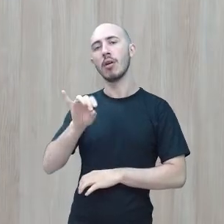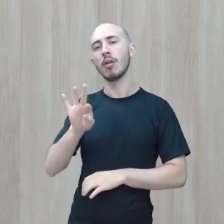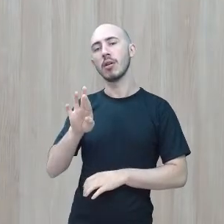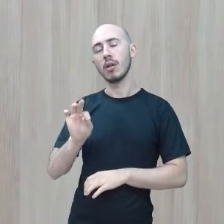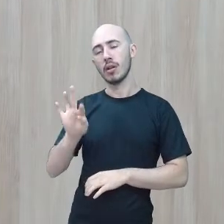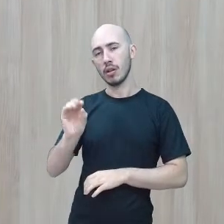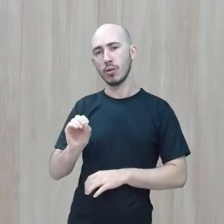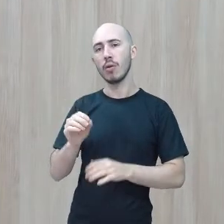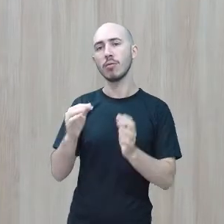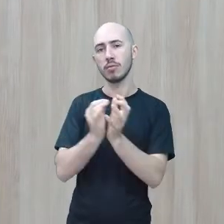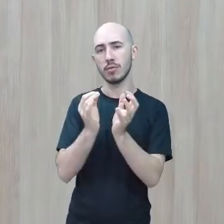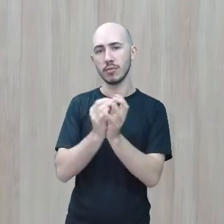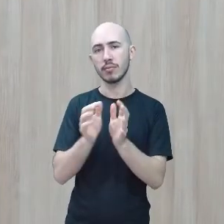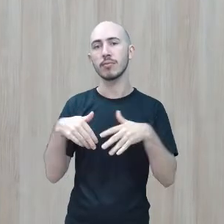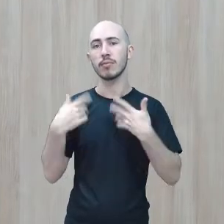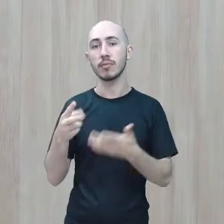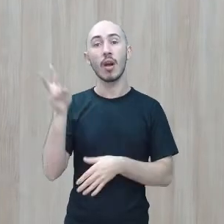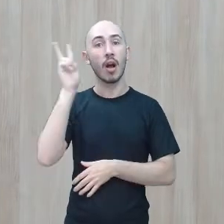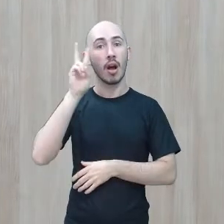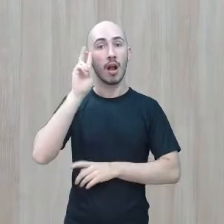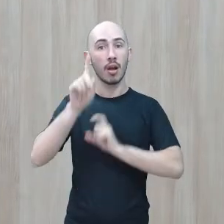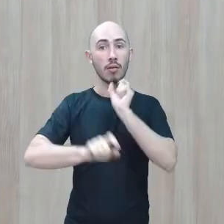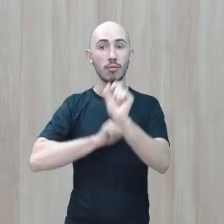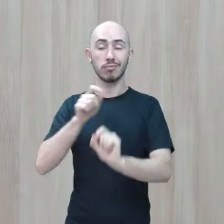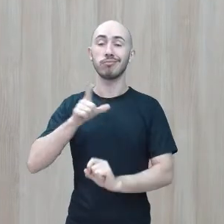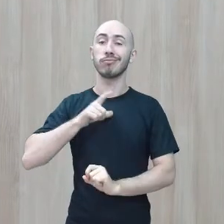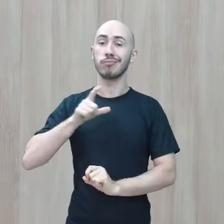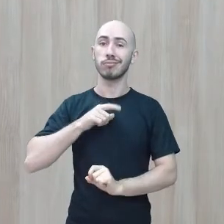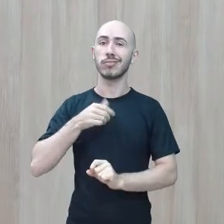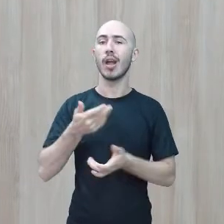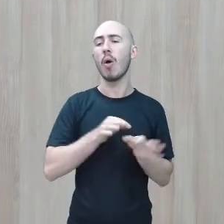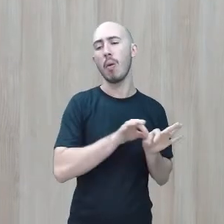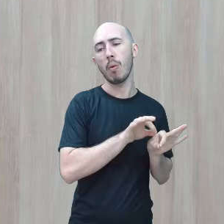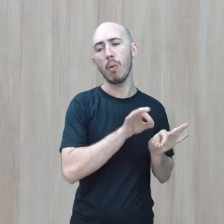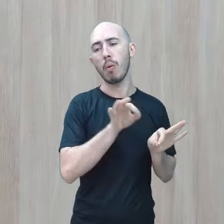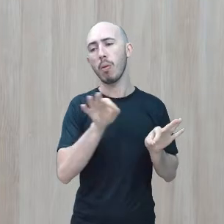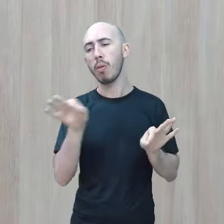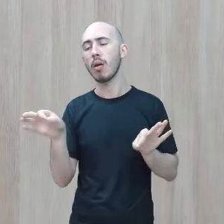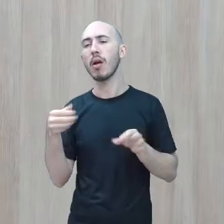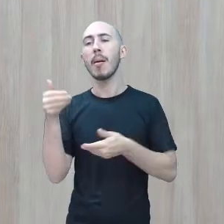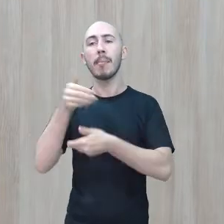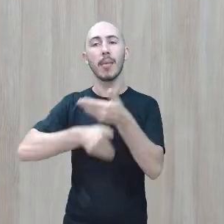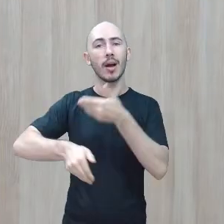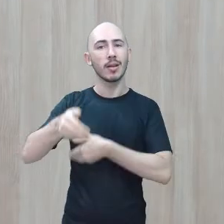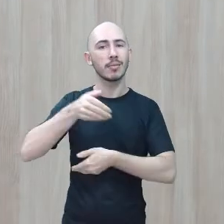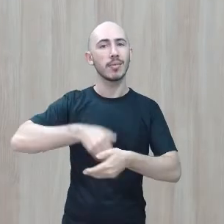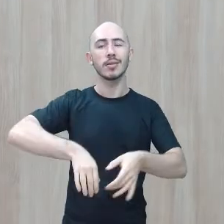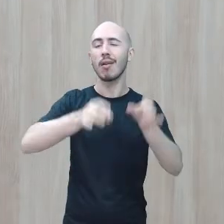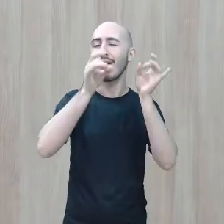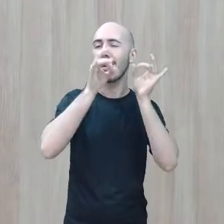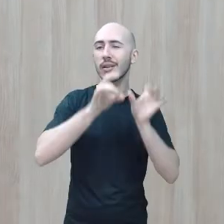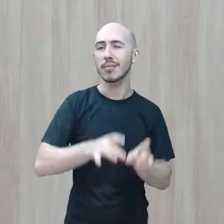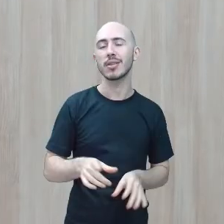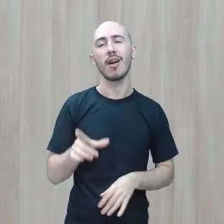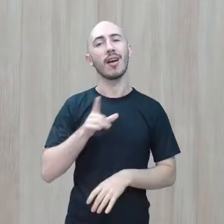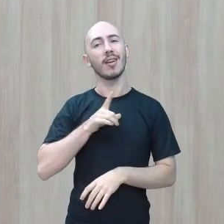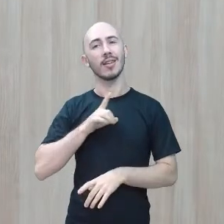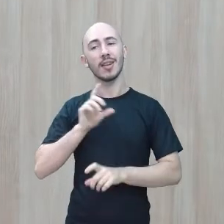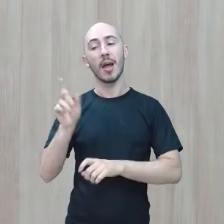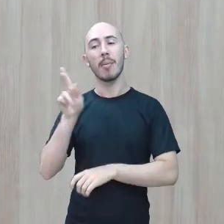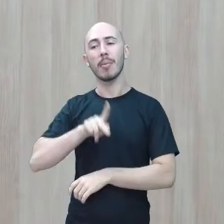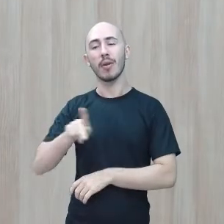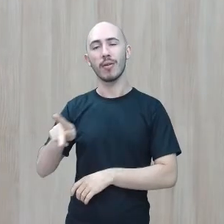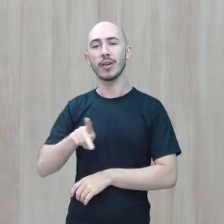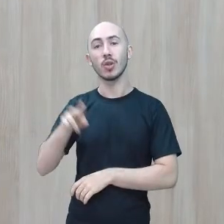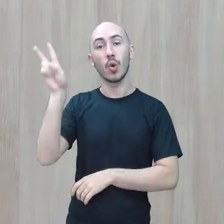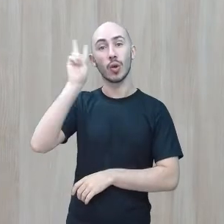a vocês aqui que teremos hoje, né, na aula, no decorrer da aula, uma participação super especial do professor